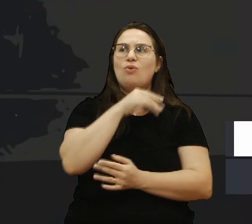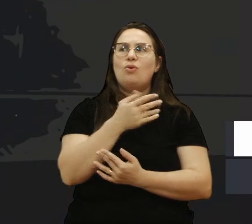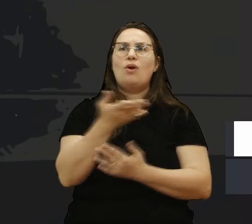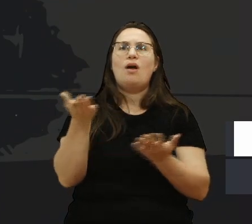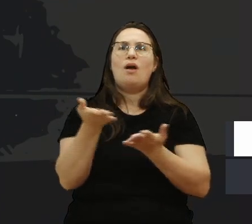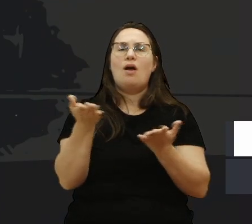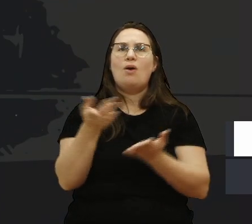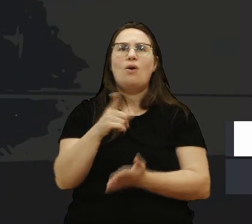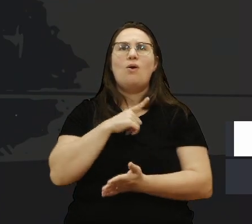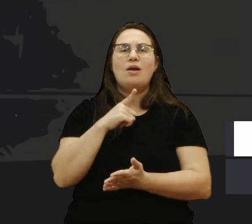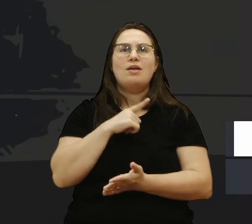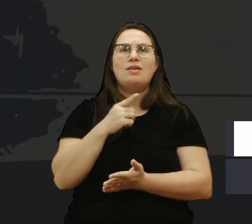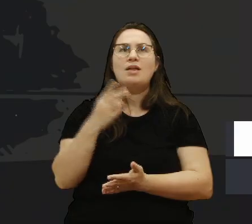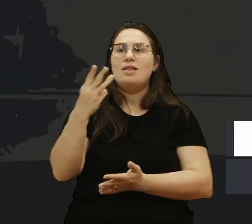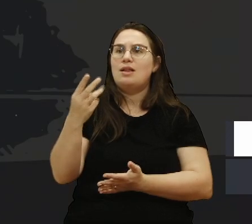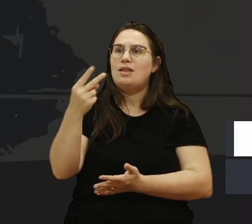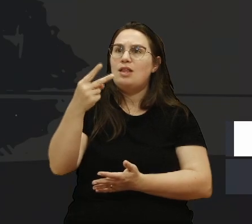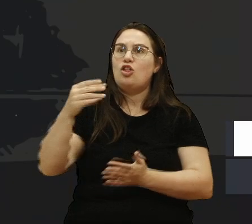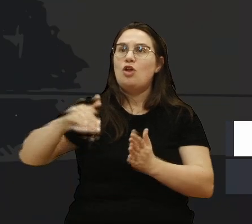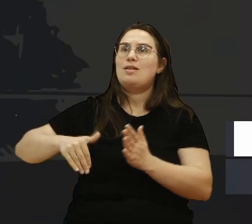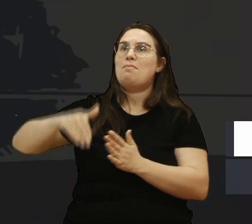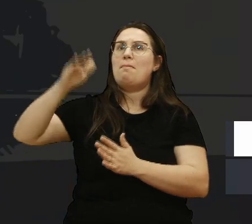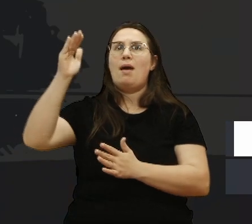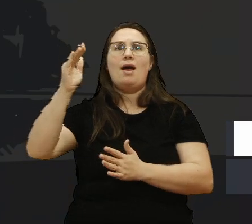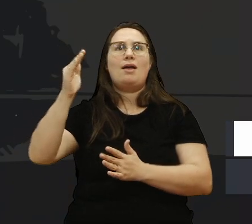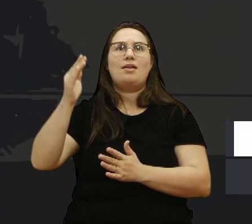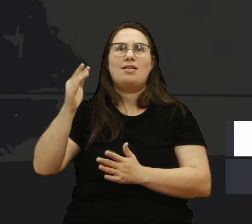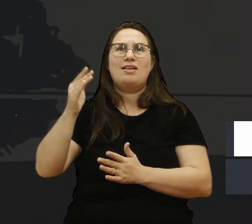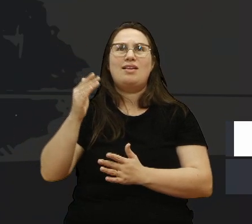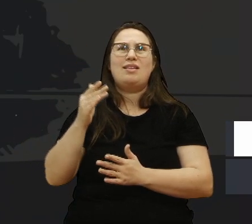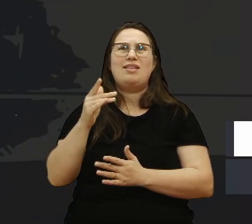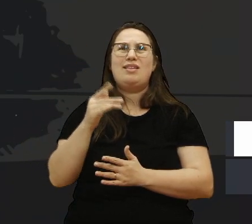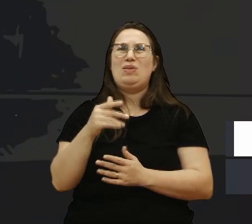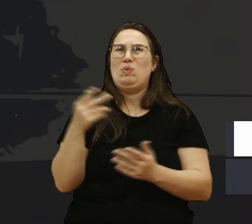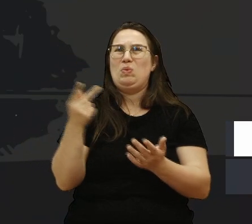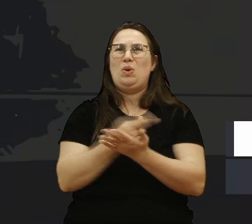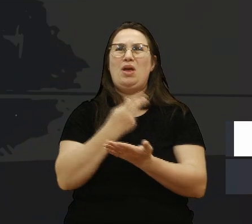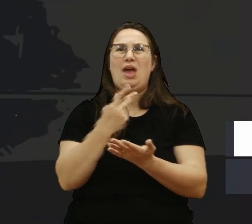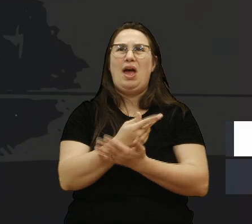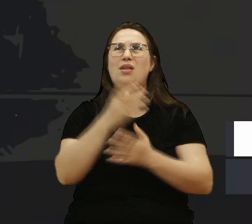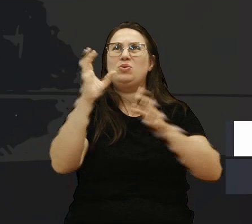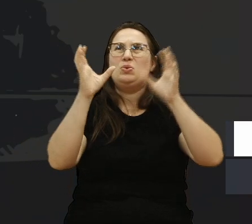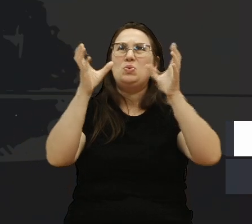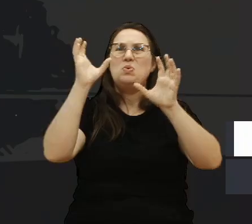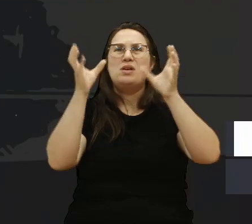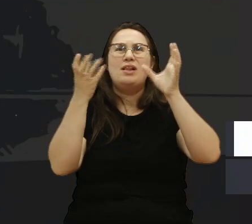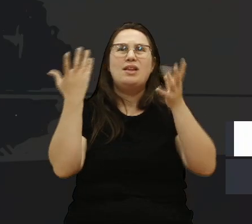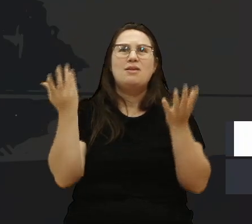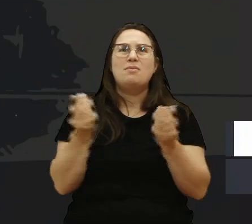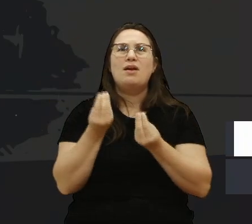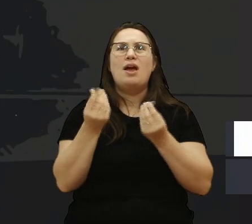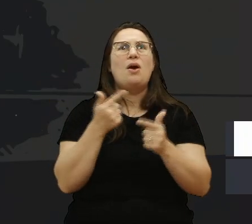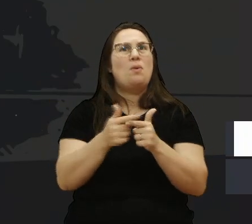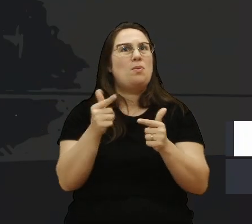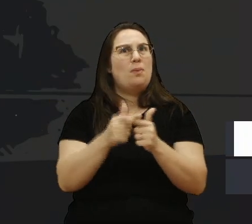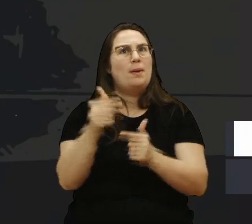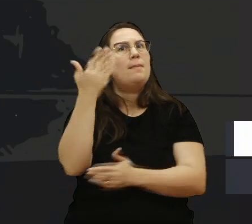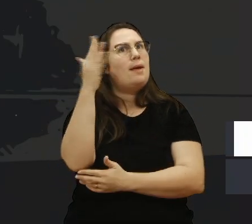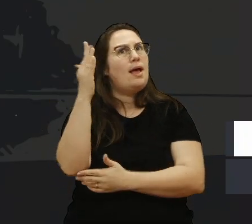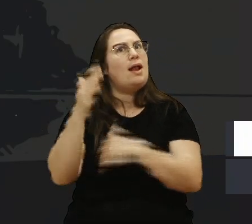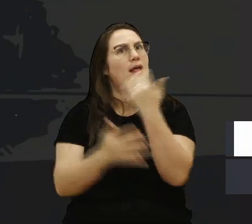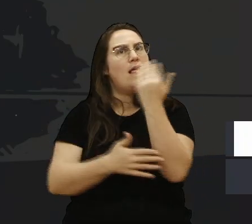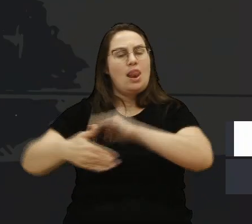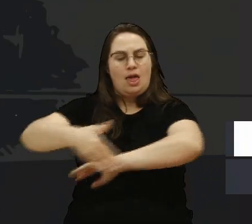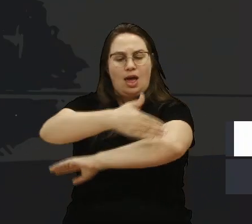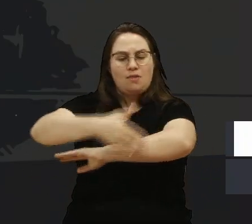Agora nós temos 32% a mais e nós temos todas essas catástrofes. E aí o problema era as árvores na beira de